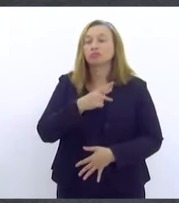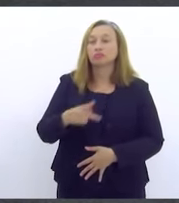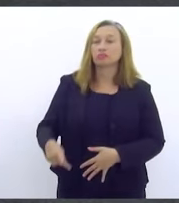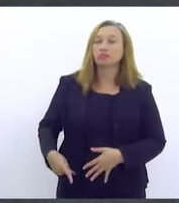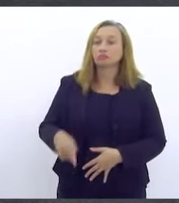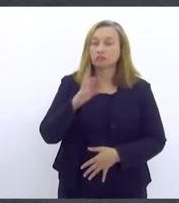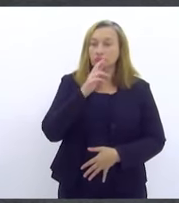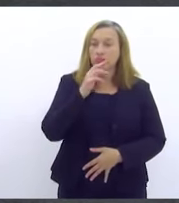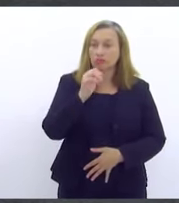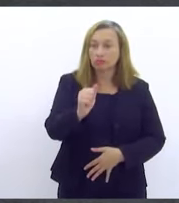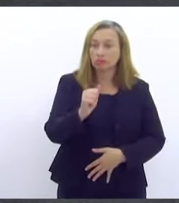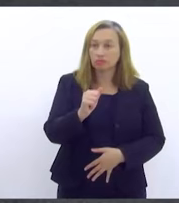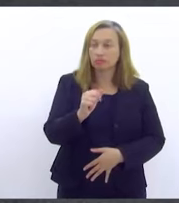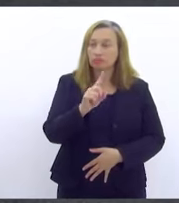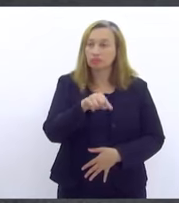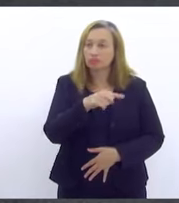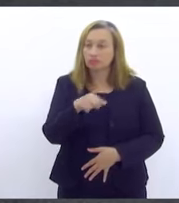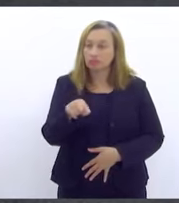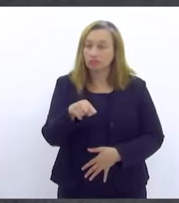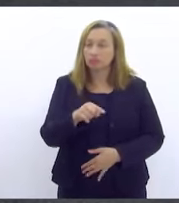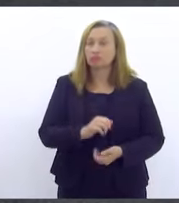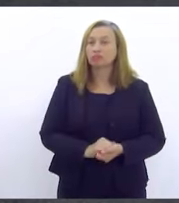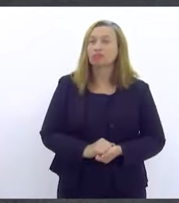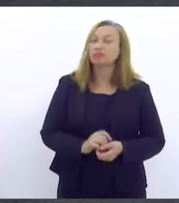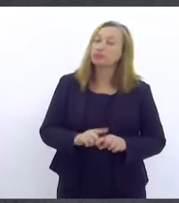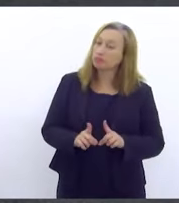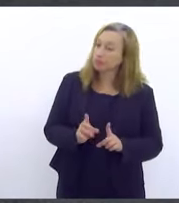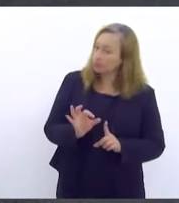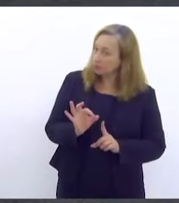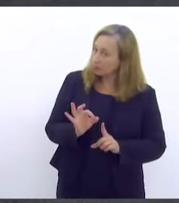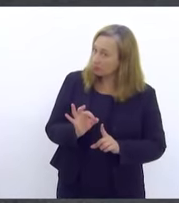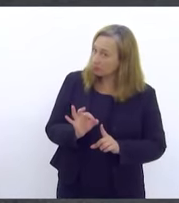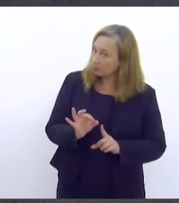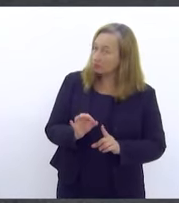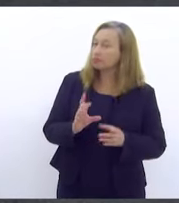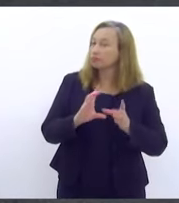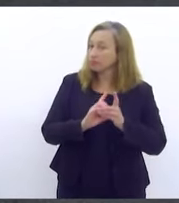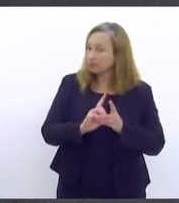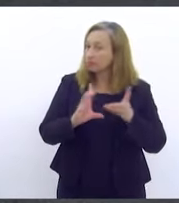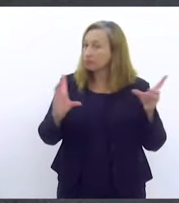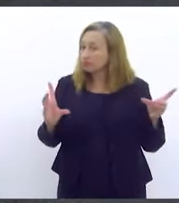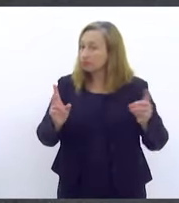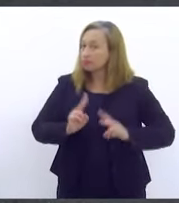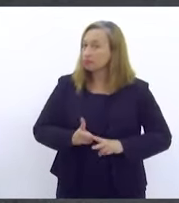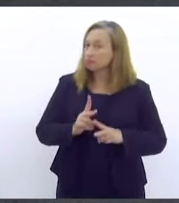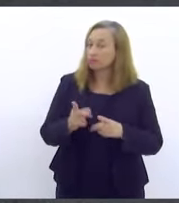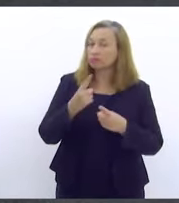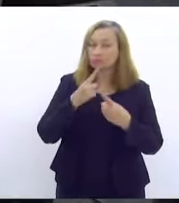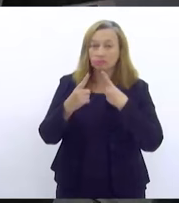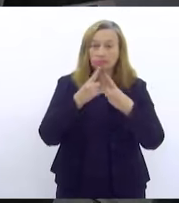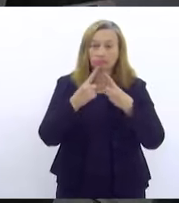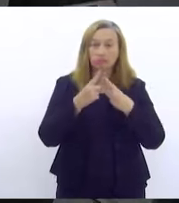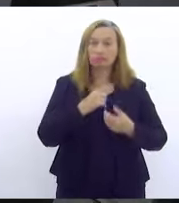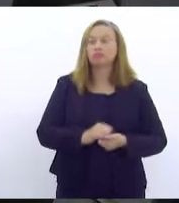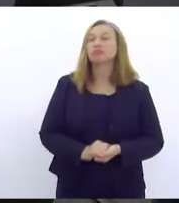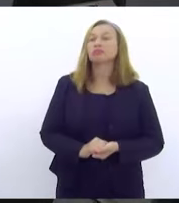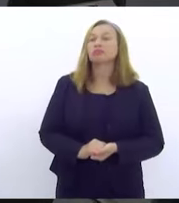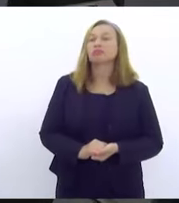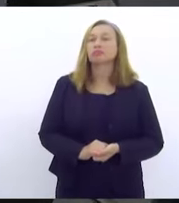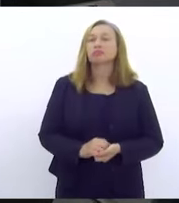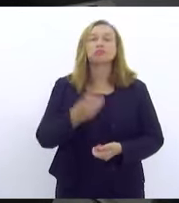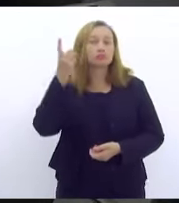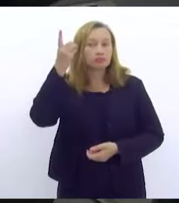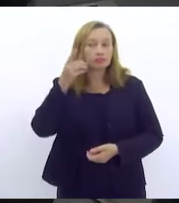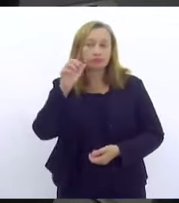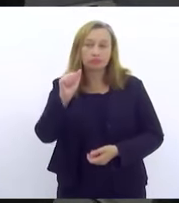tentando deletar, né? Mas de forma democrática e sempre muito dialogante.